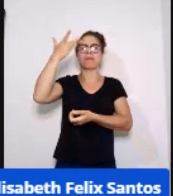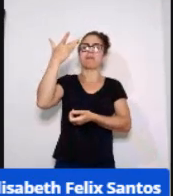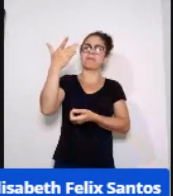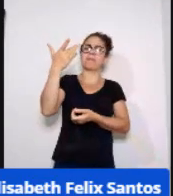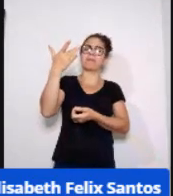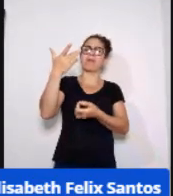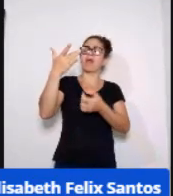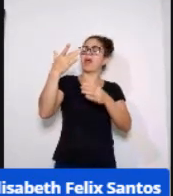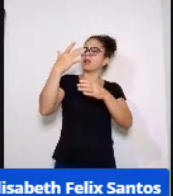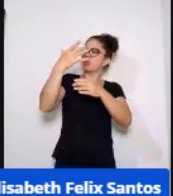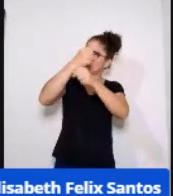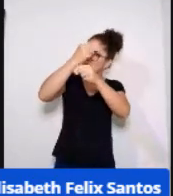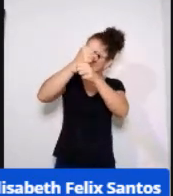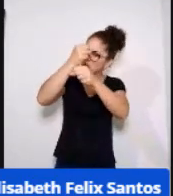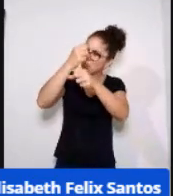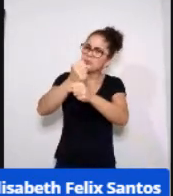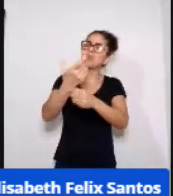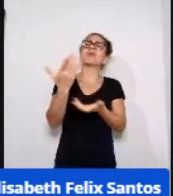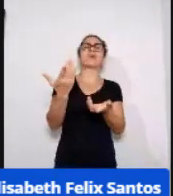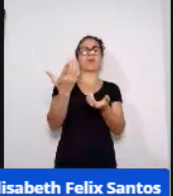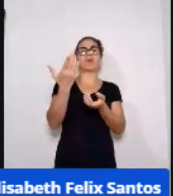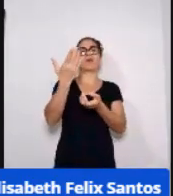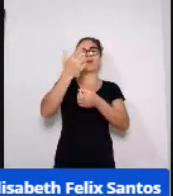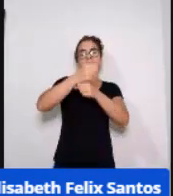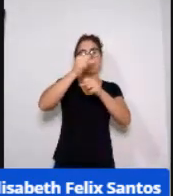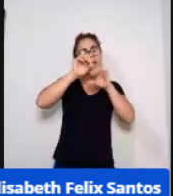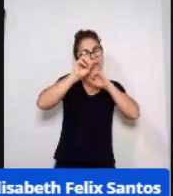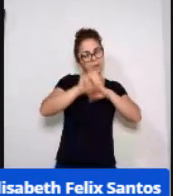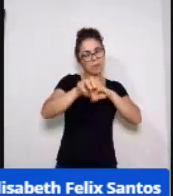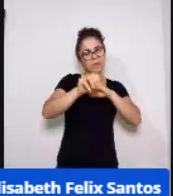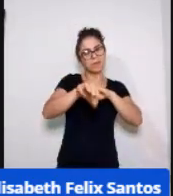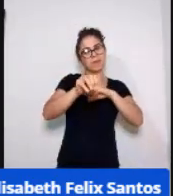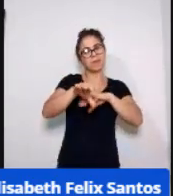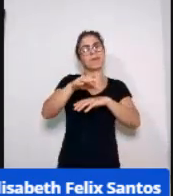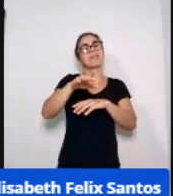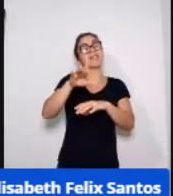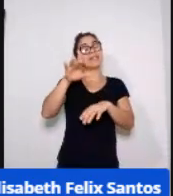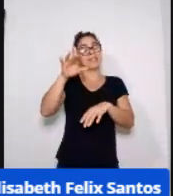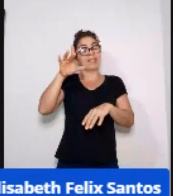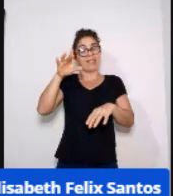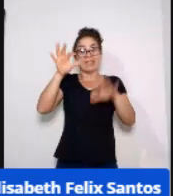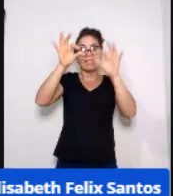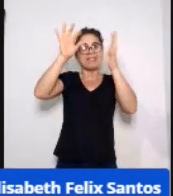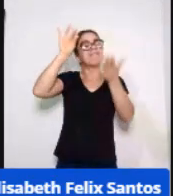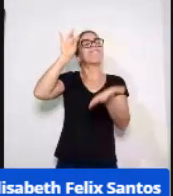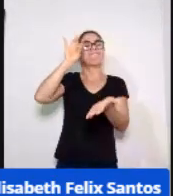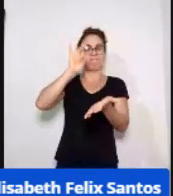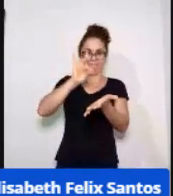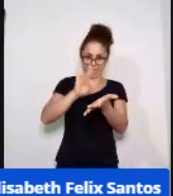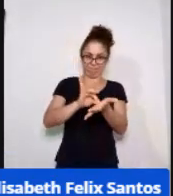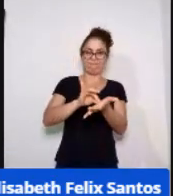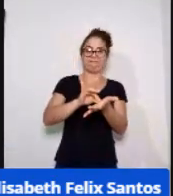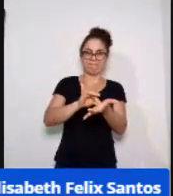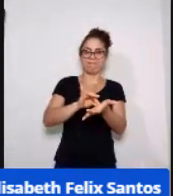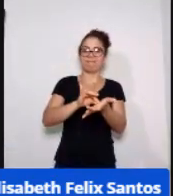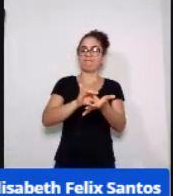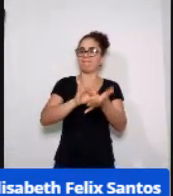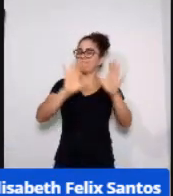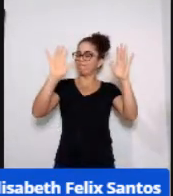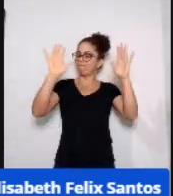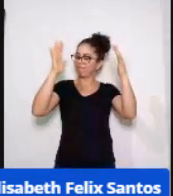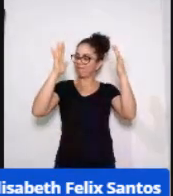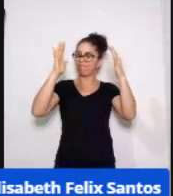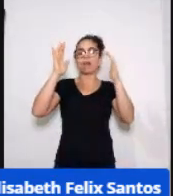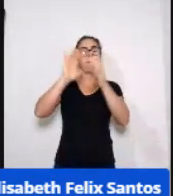a somar, né, na educação. Então, assim, realmente a gente precisa, como a minha também, maravilhosa.